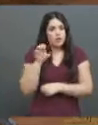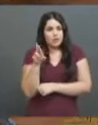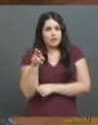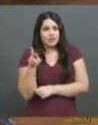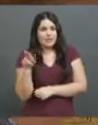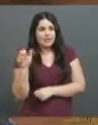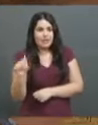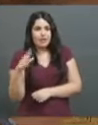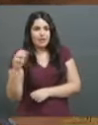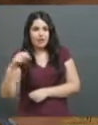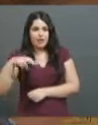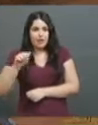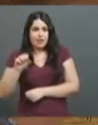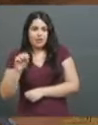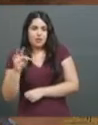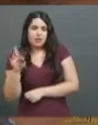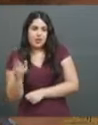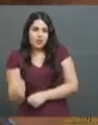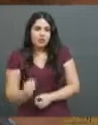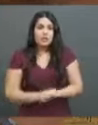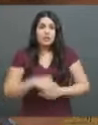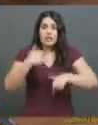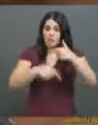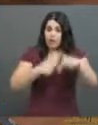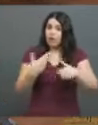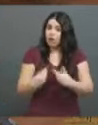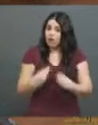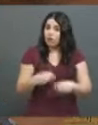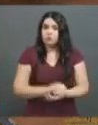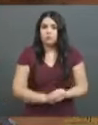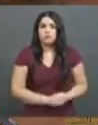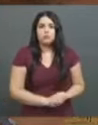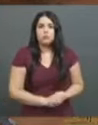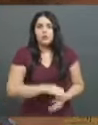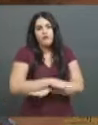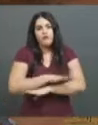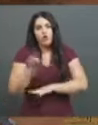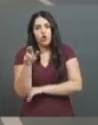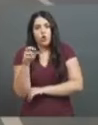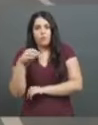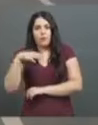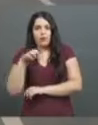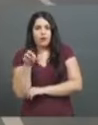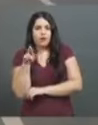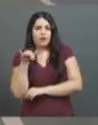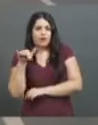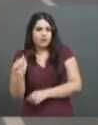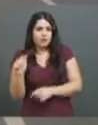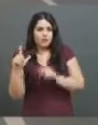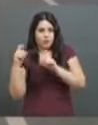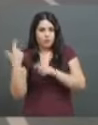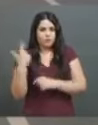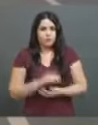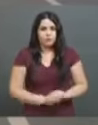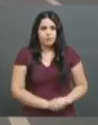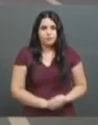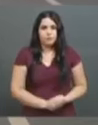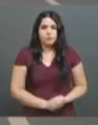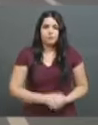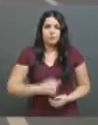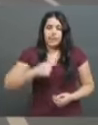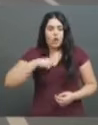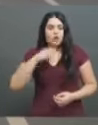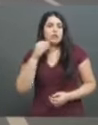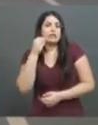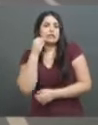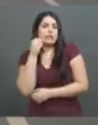e também já pedalou muito. Essa foto foi de quando ele foi para Romaria, neste ano. E estava aí tentando